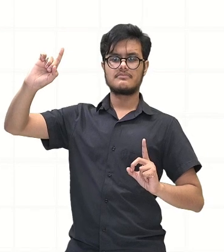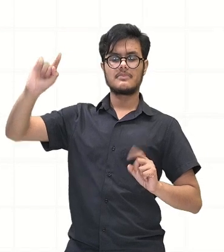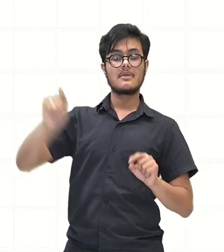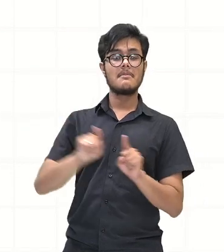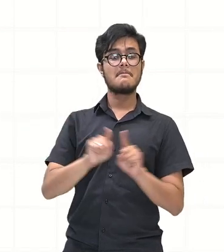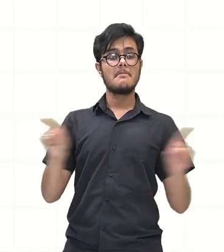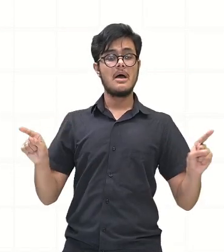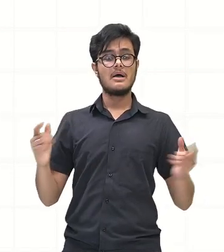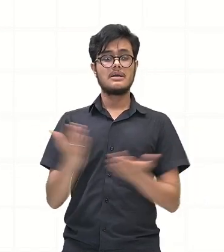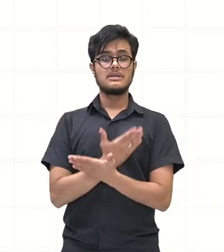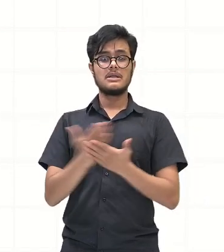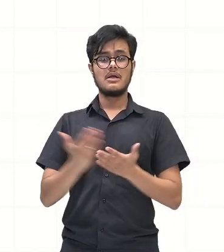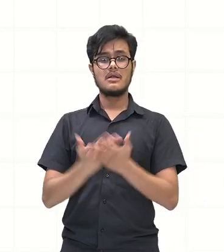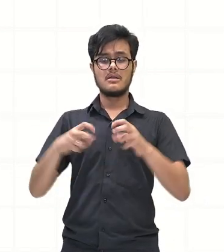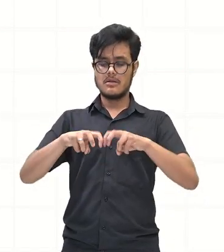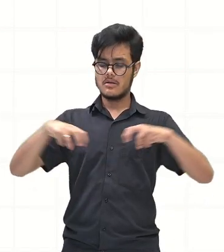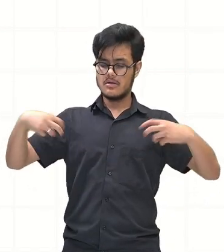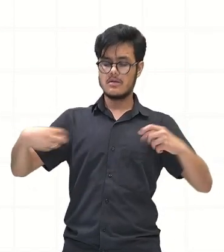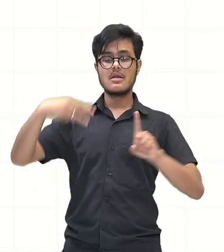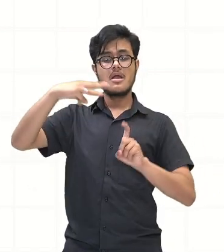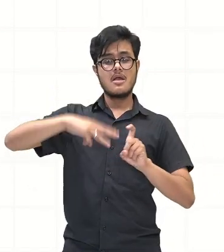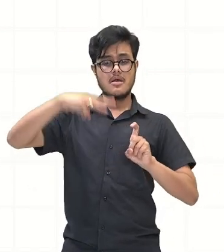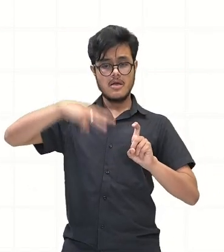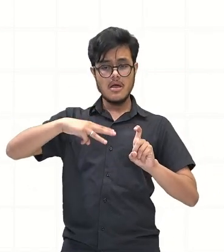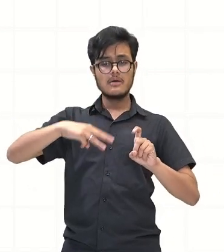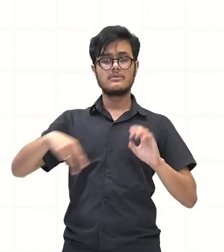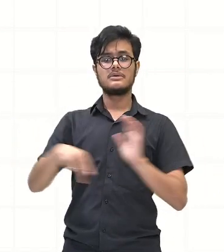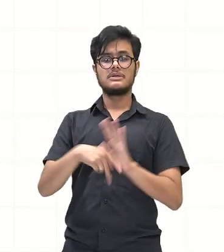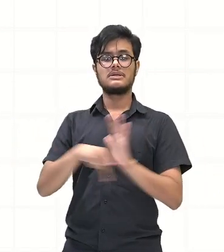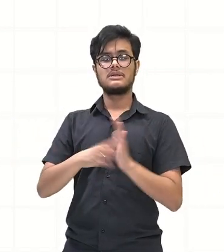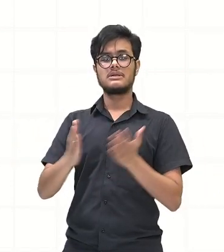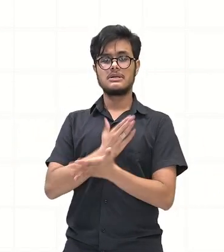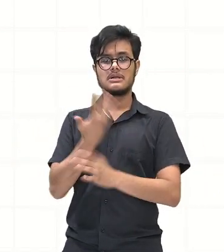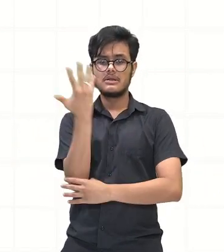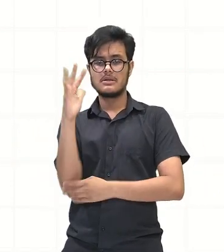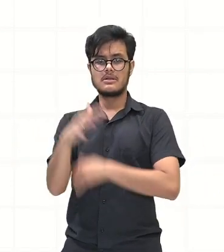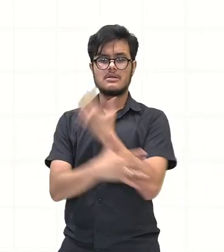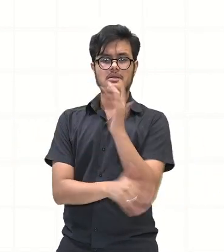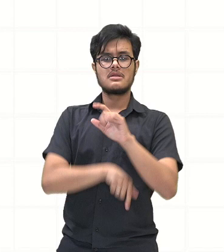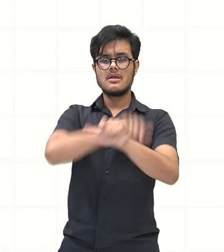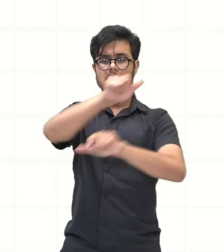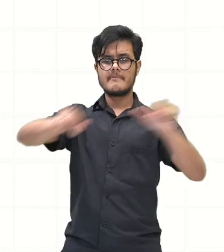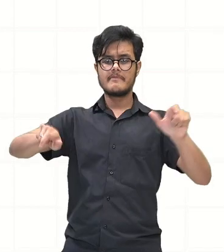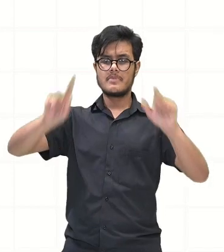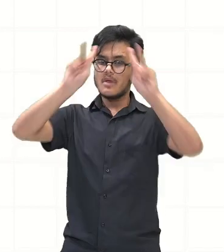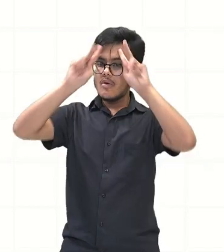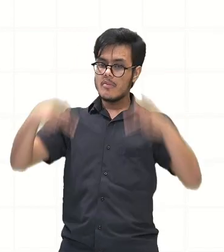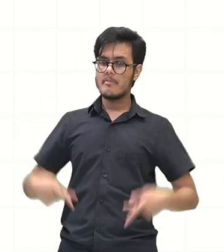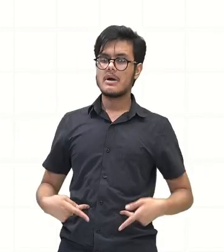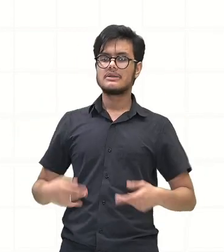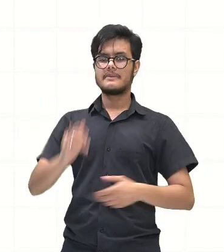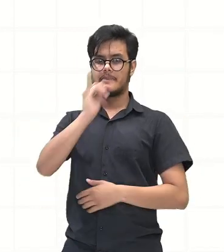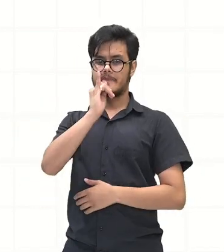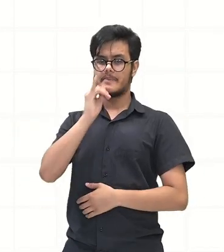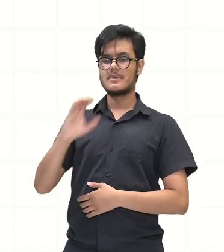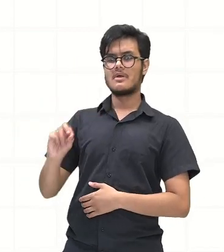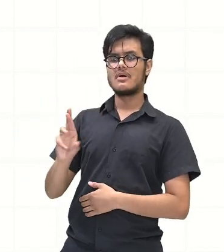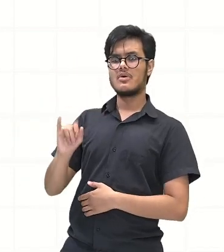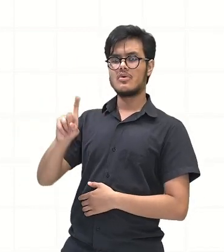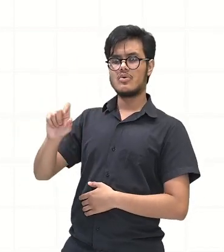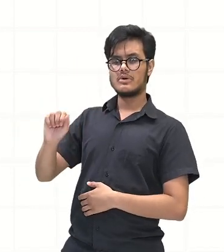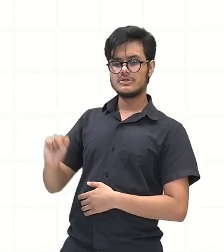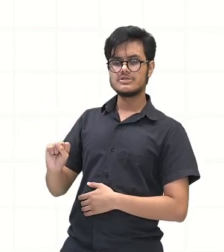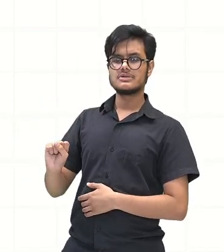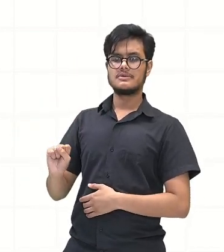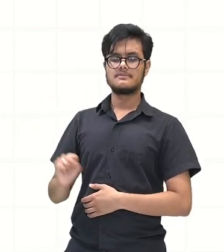eles faziam culto às forças da natureza, que ganhavam personalidades humanas, que eles vão chamar